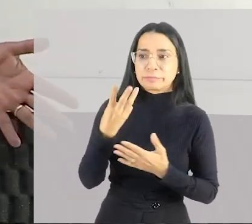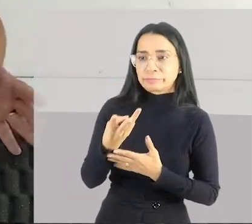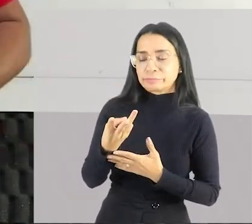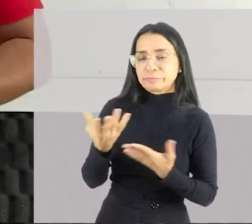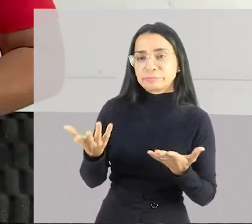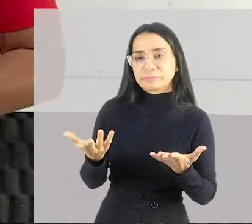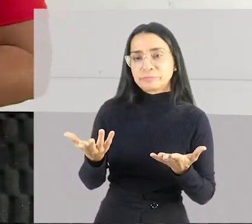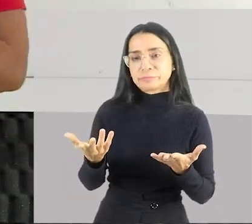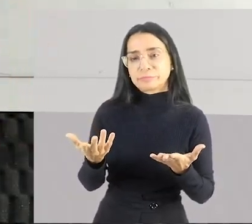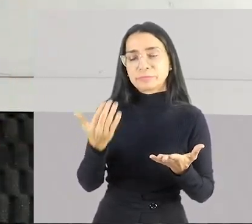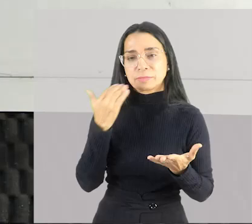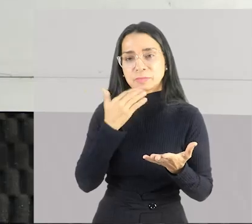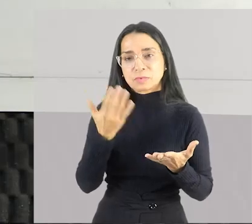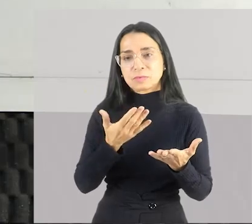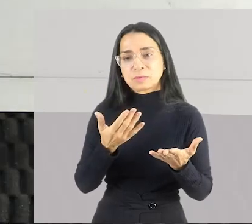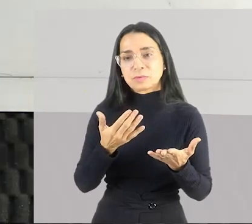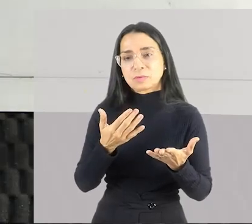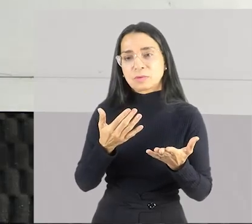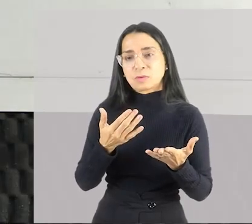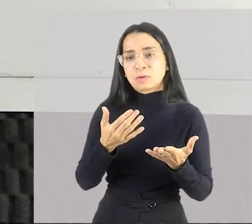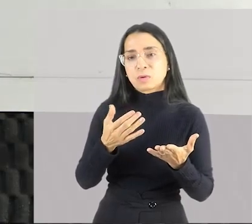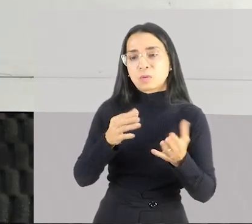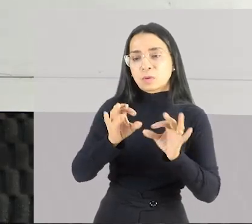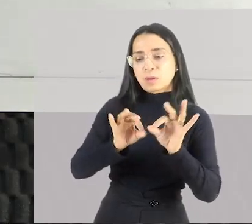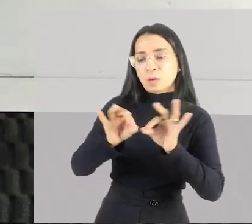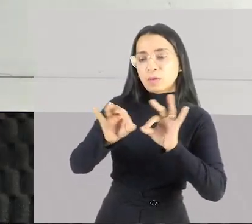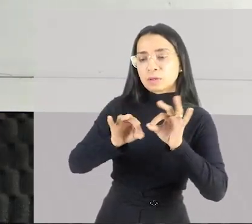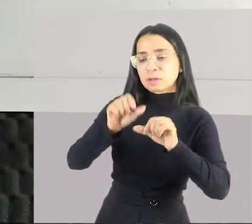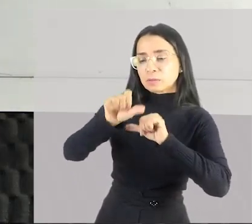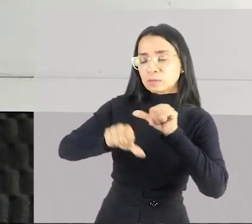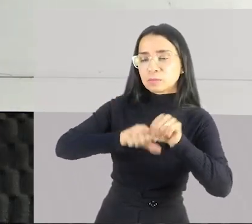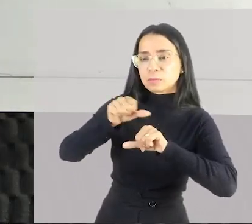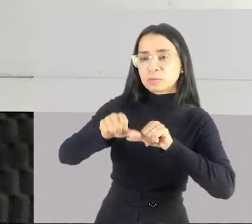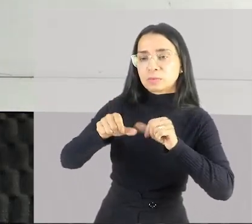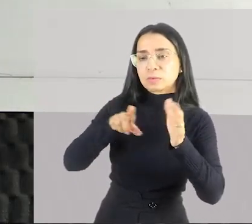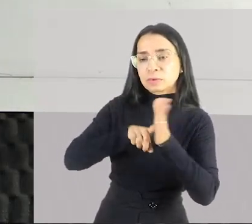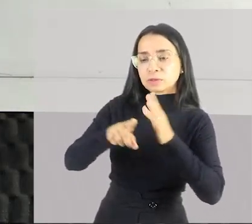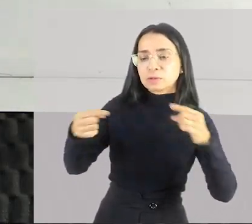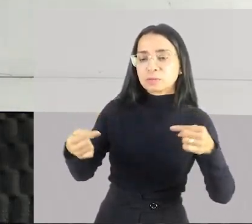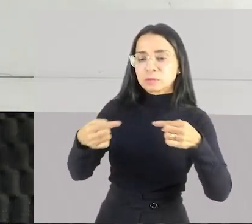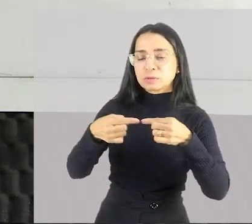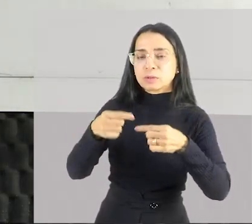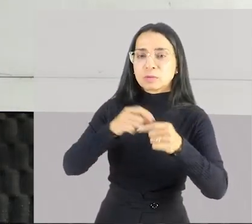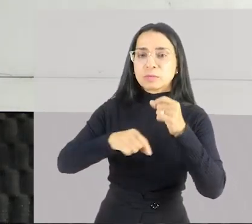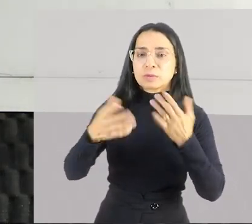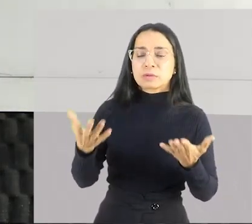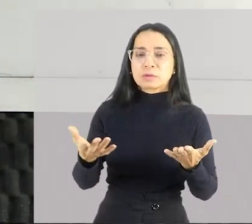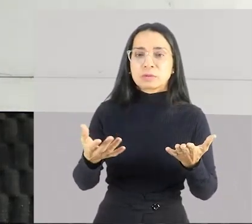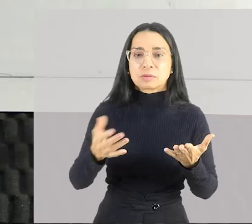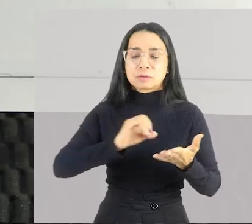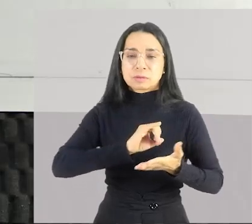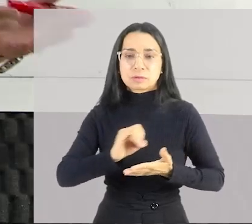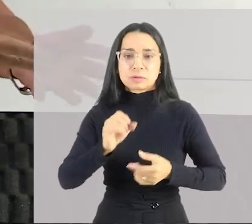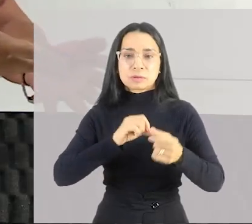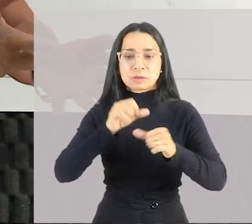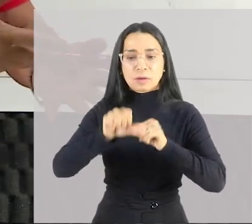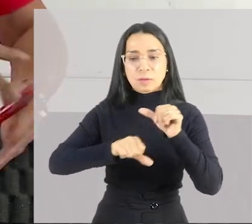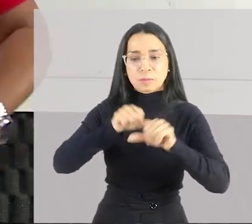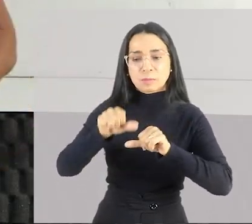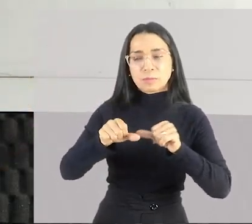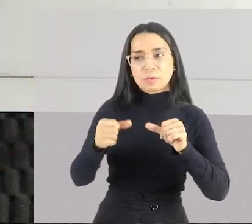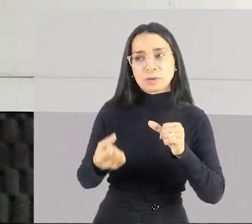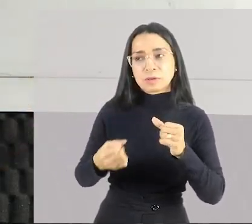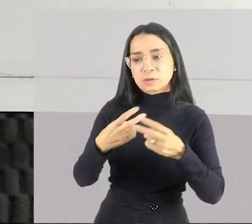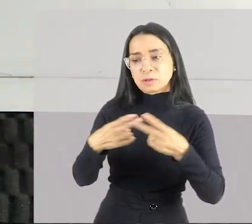mones então quando a ordem não altera é uma questão de combinação Agora se a mudança de um elemento form um novo grupo